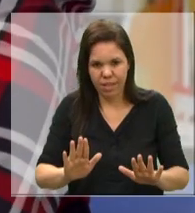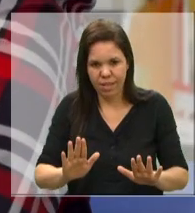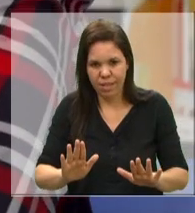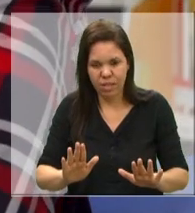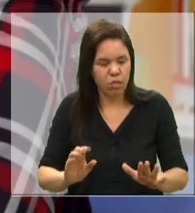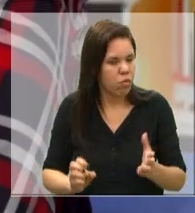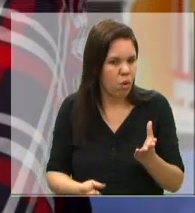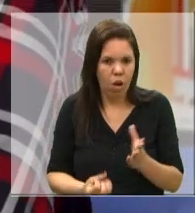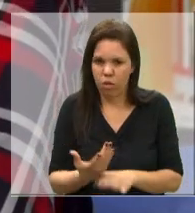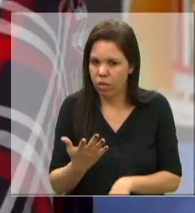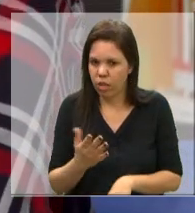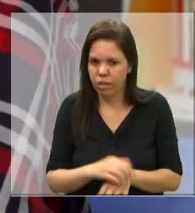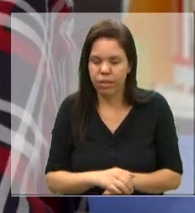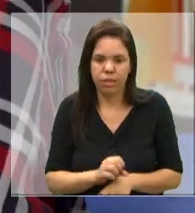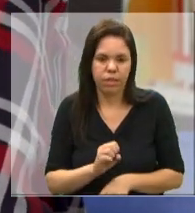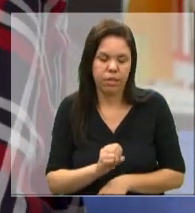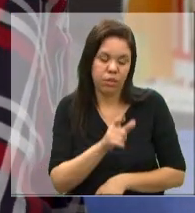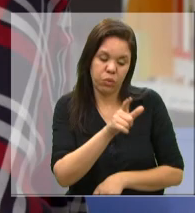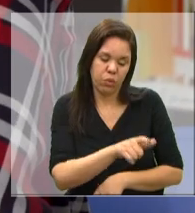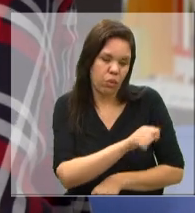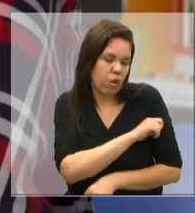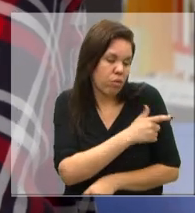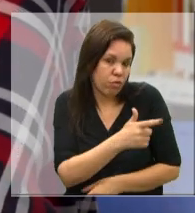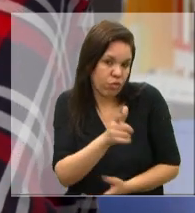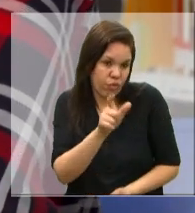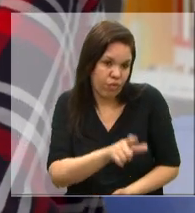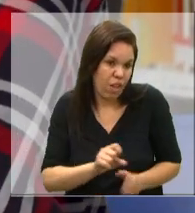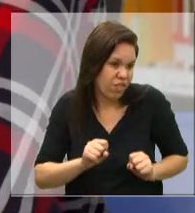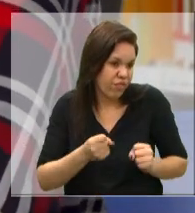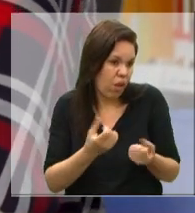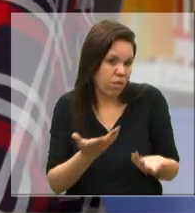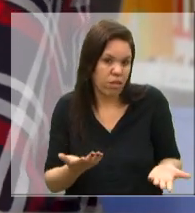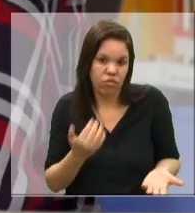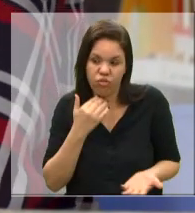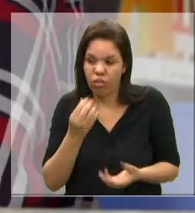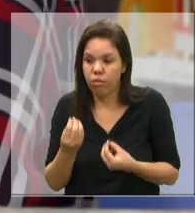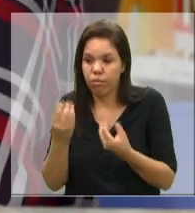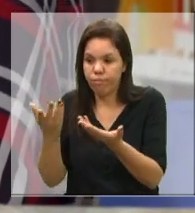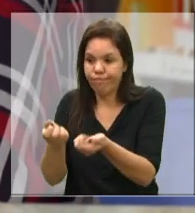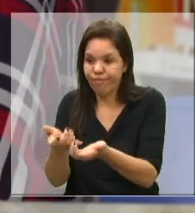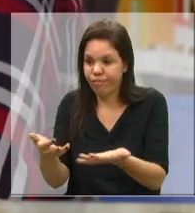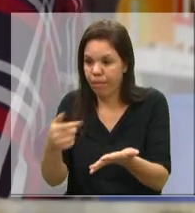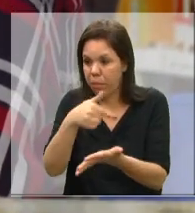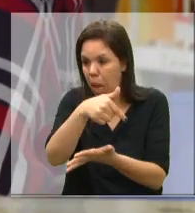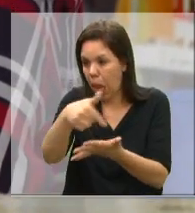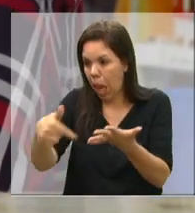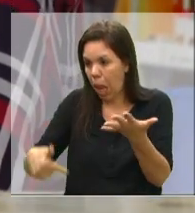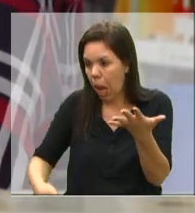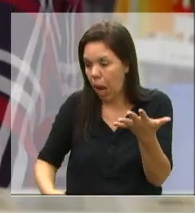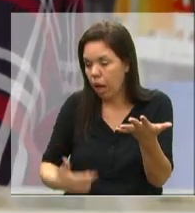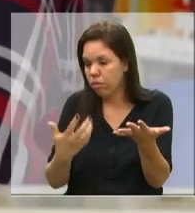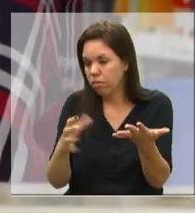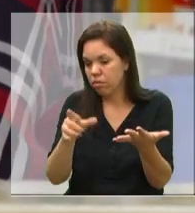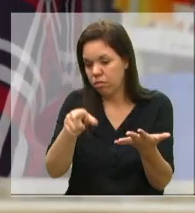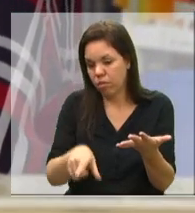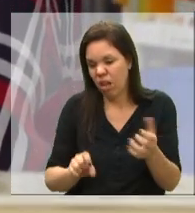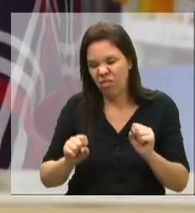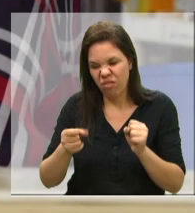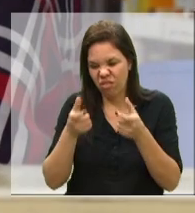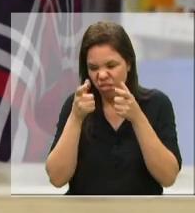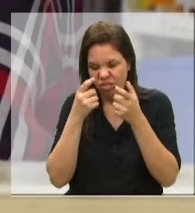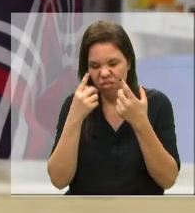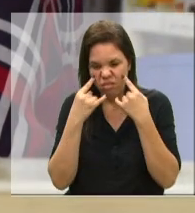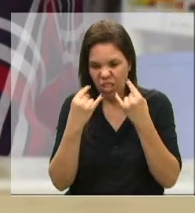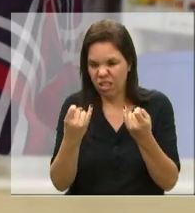não acontece sem o aluno. Não adianta ofertar algo e o aluno exatamente. Não querer. Ele não está